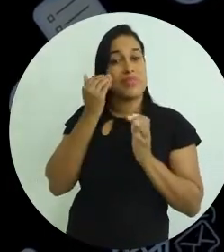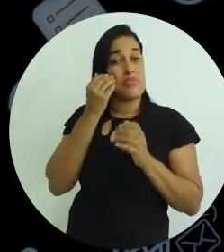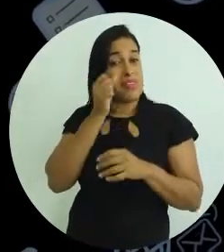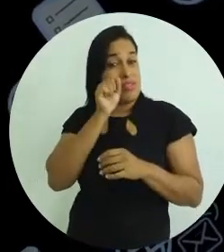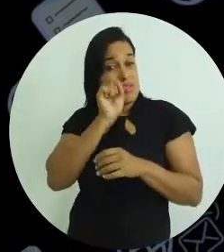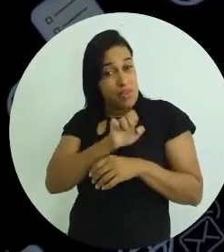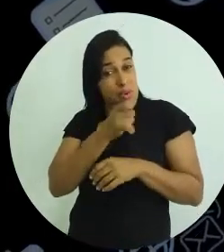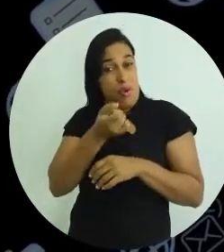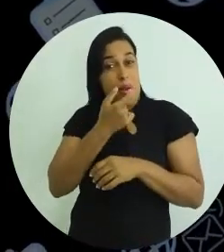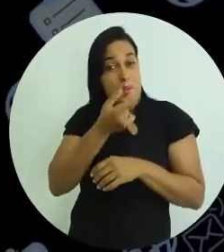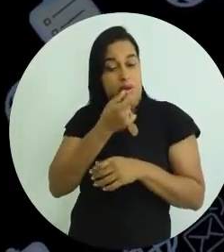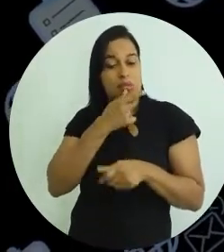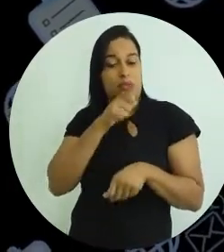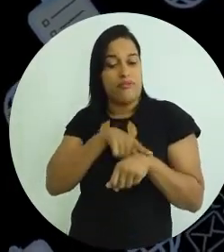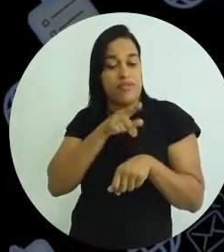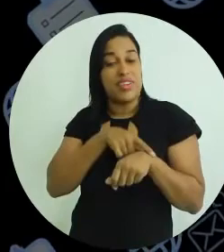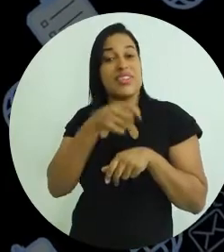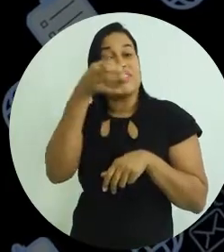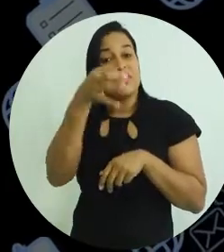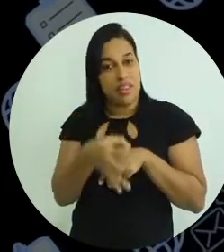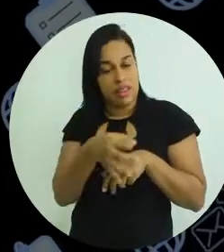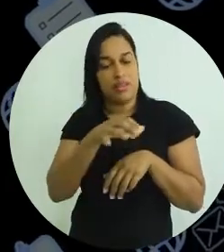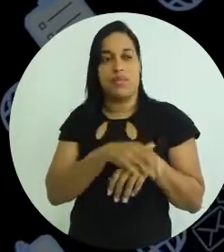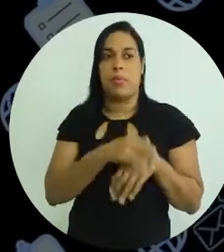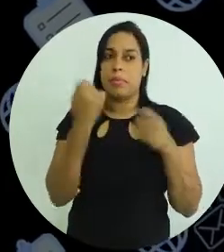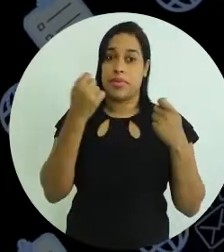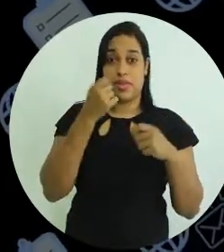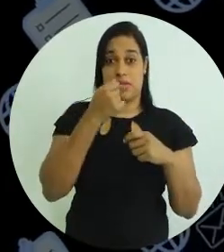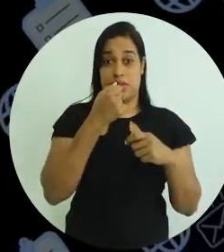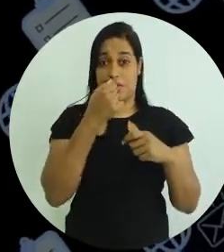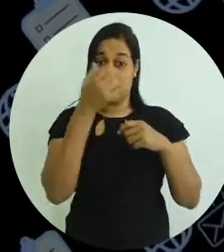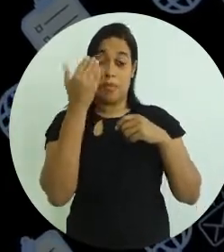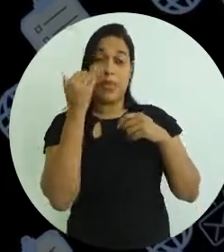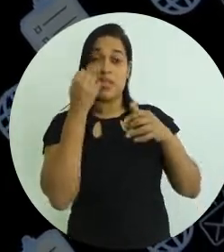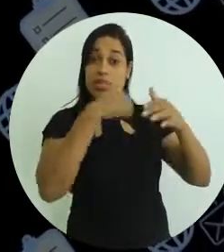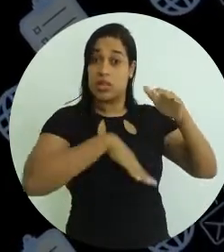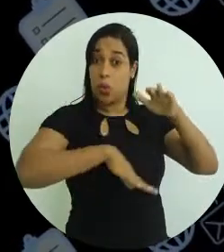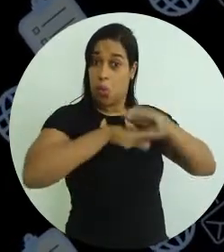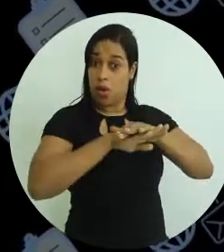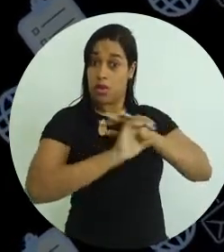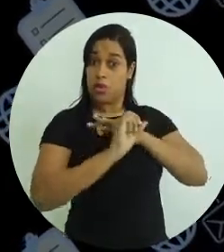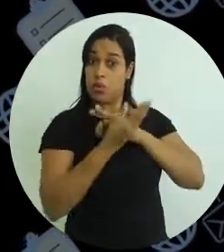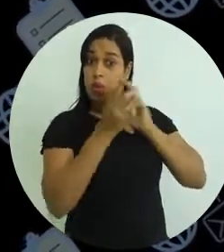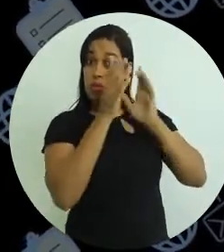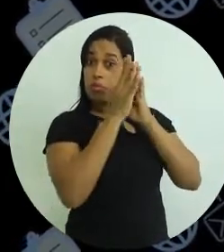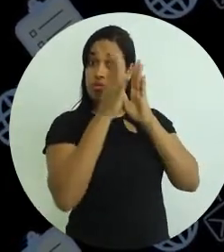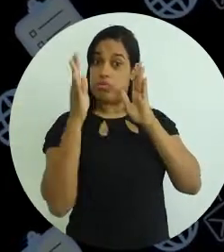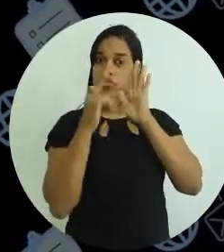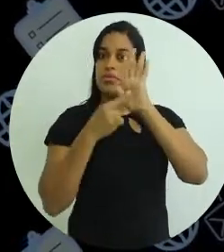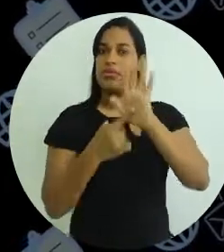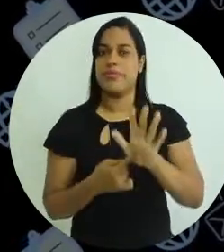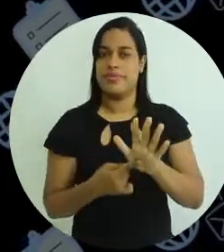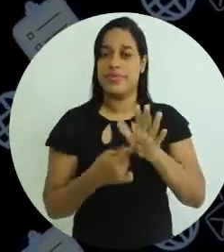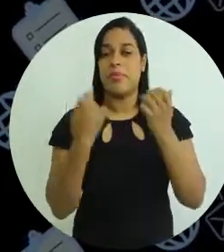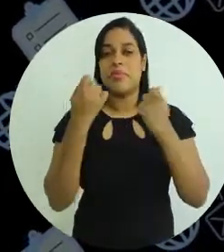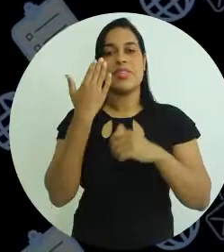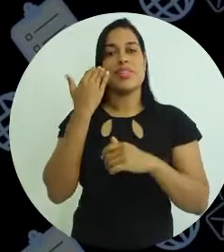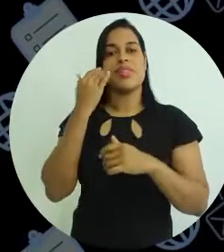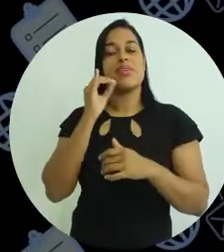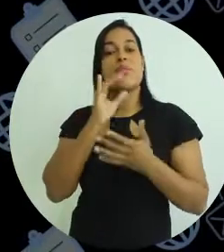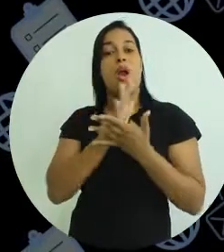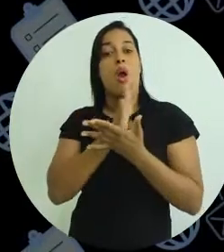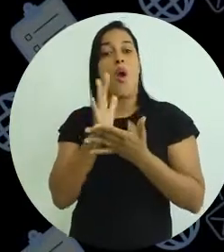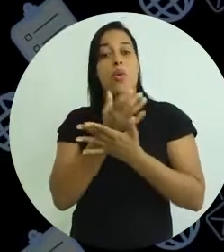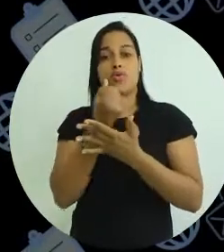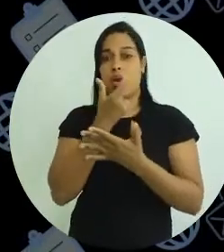remédio está na data de validade. Esse remédio você tem que saber se vai estar lá no seu estoque ou se vai estar na prateleira. Você tem que saber, para alguns